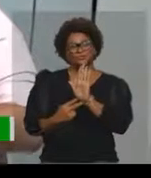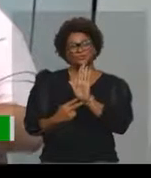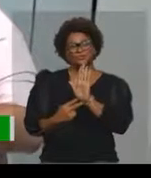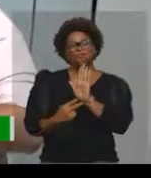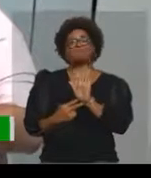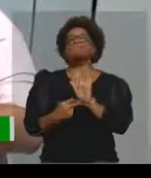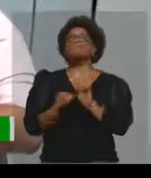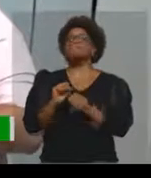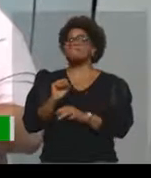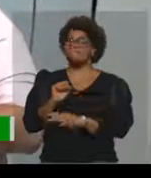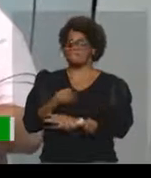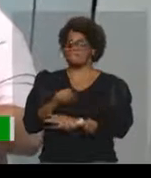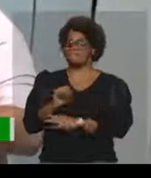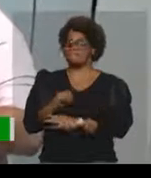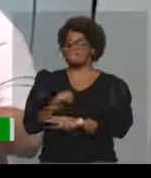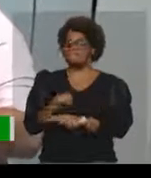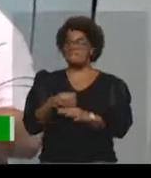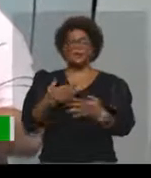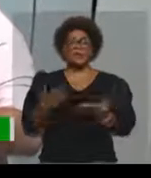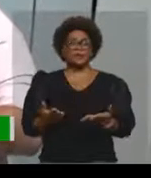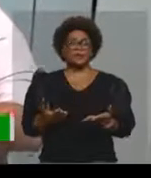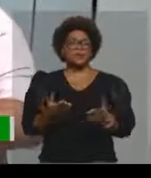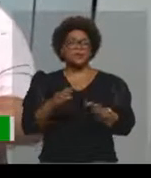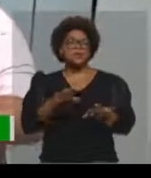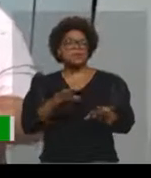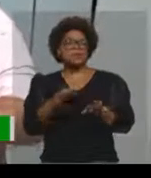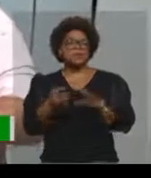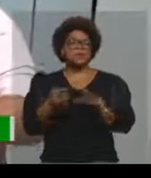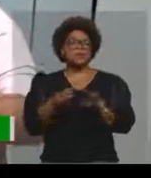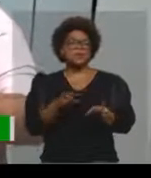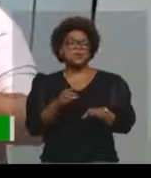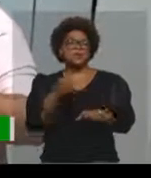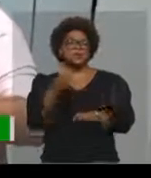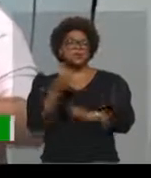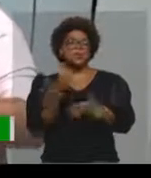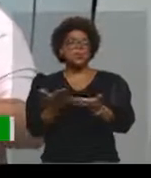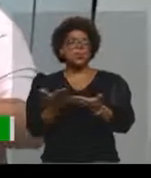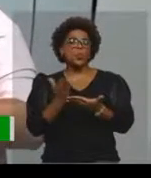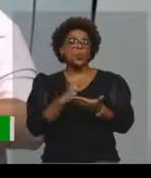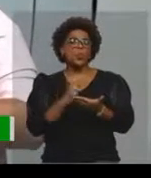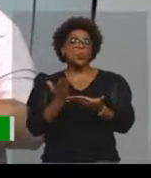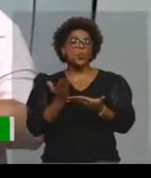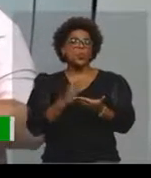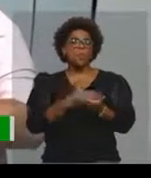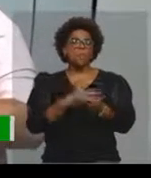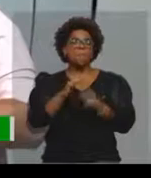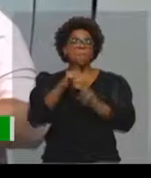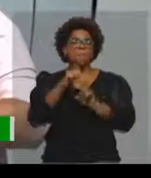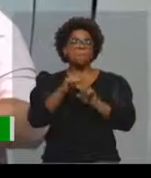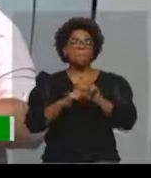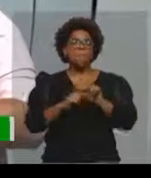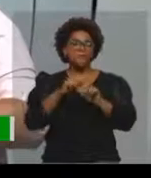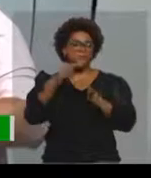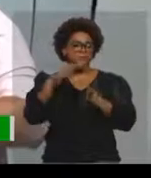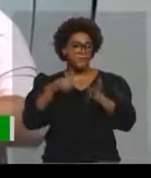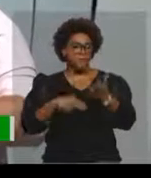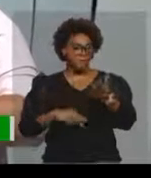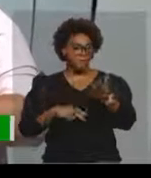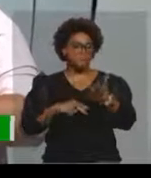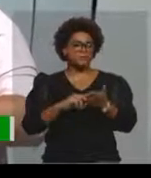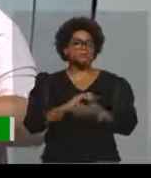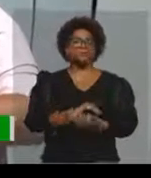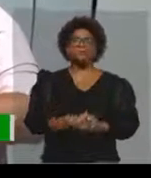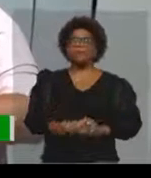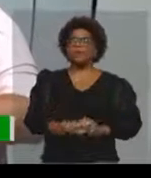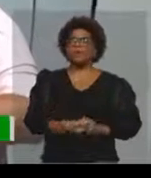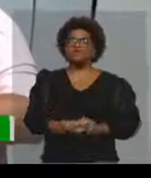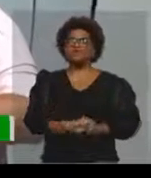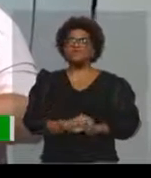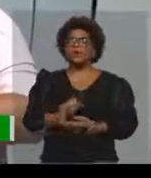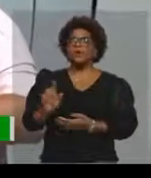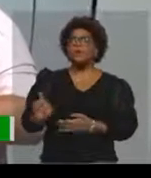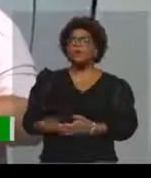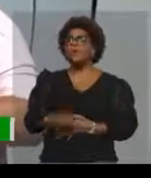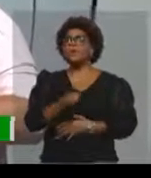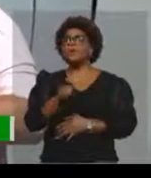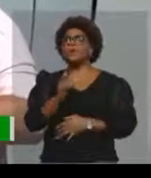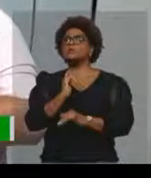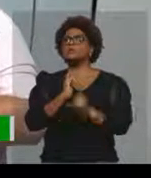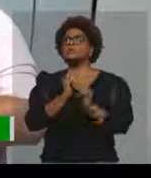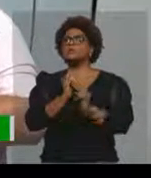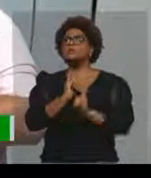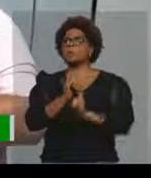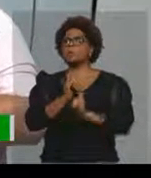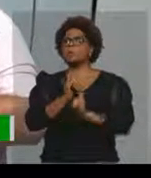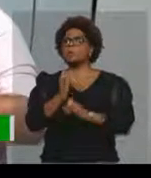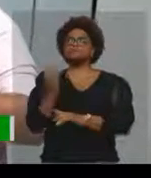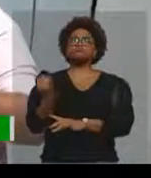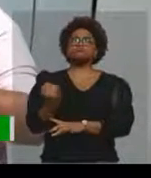ou menos um livro por mês. E um outro dado importante também é que nesta pesquisa,